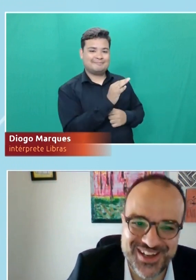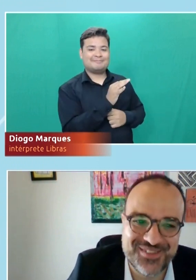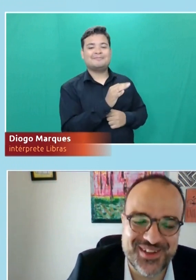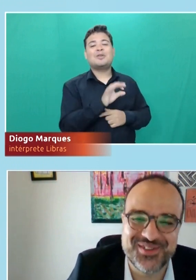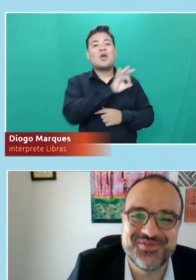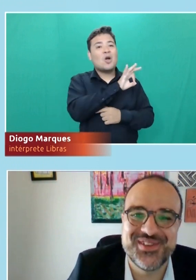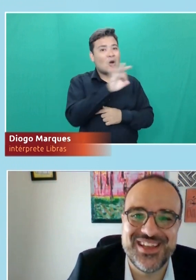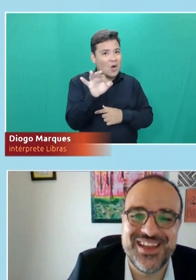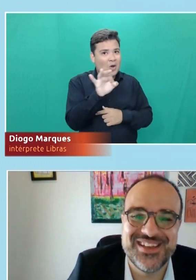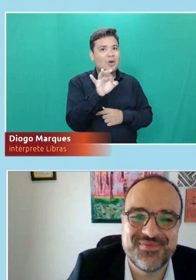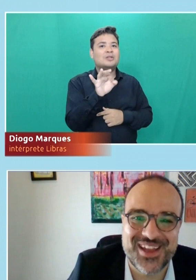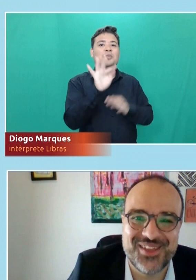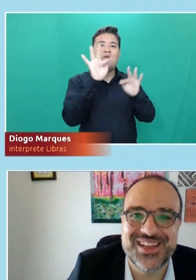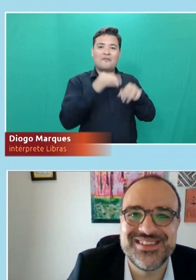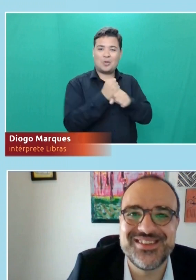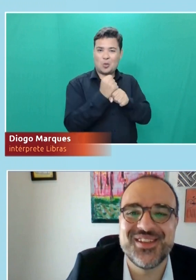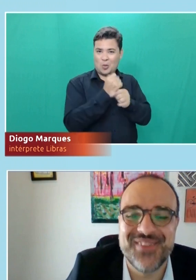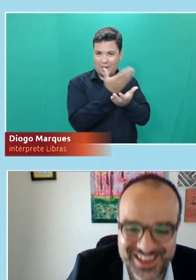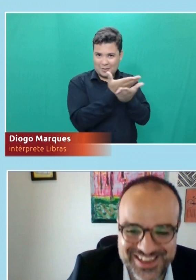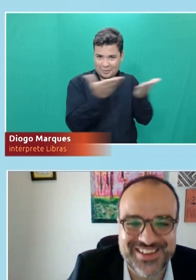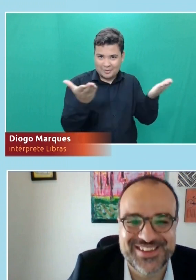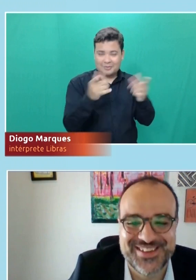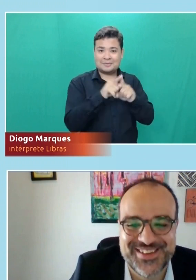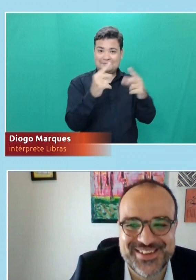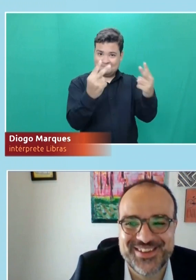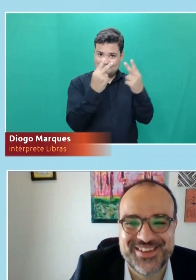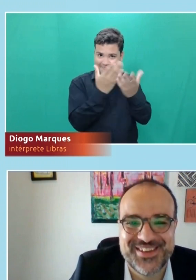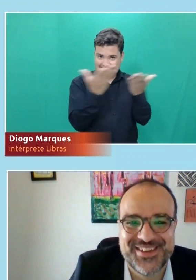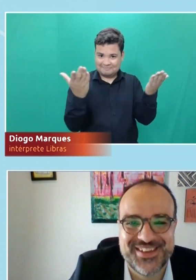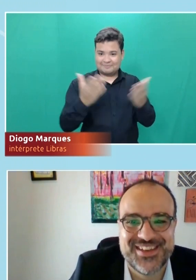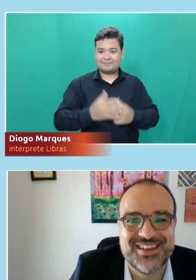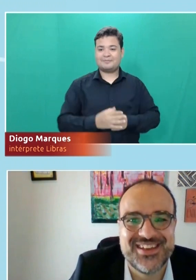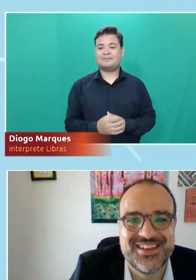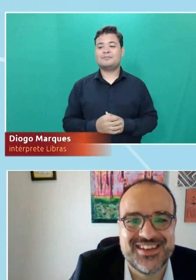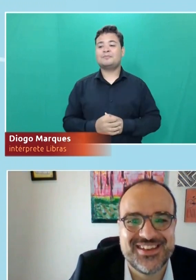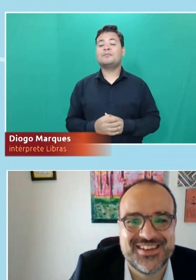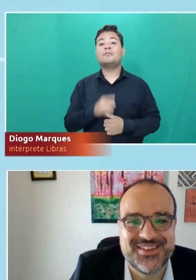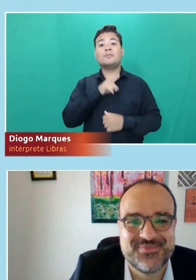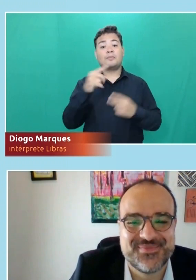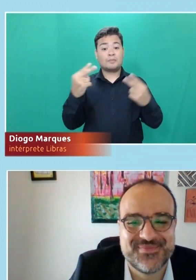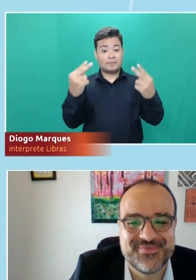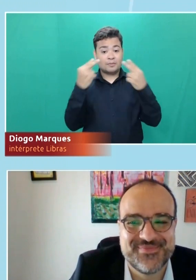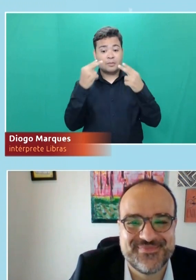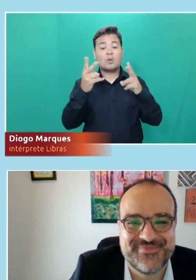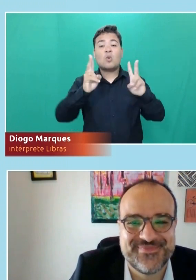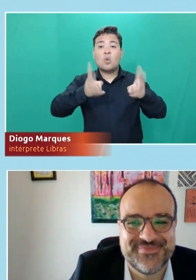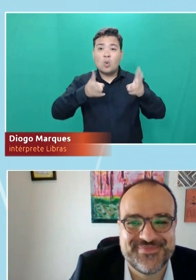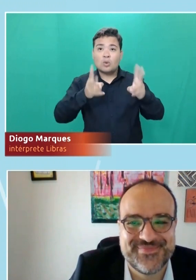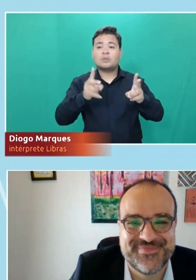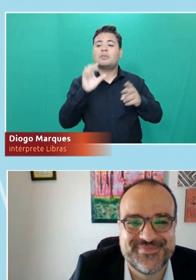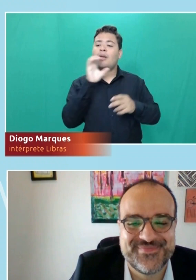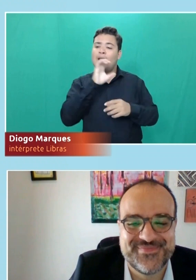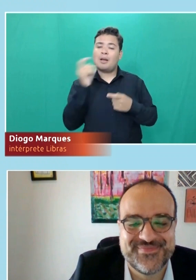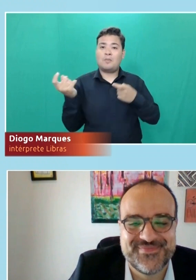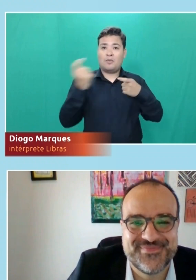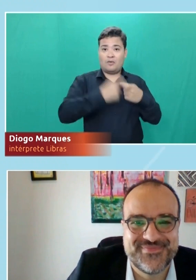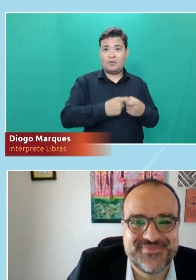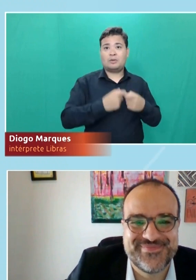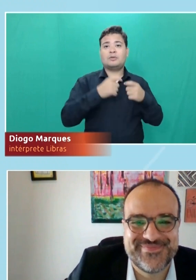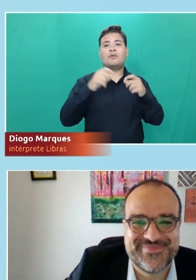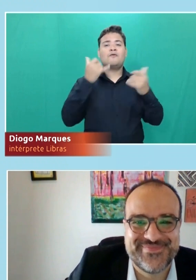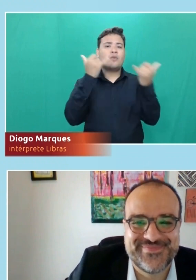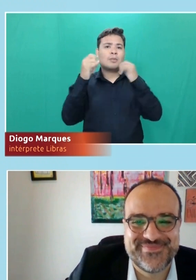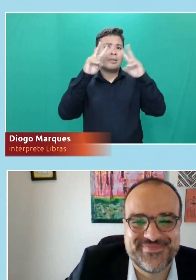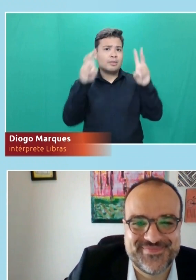ótimo fim de ano para todos vocês e para quem nos assiste também. Bom, e você que está nos assistindo, não sai daí não, porque daqui a pouco eu volto com informações sobre cultura.